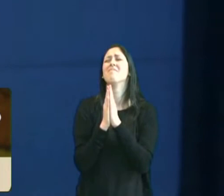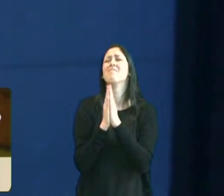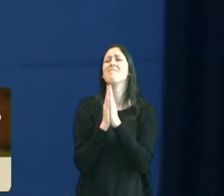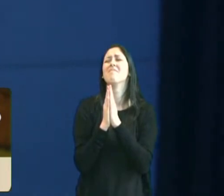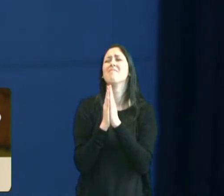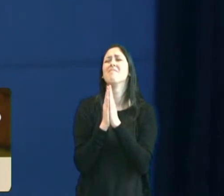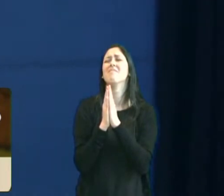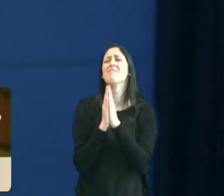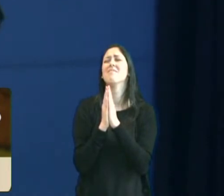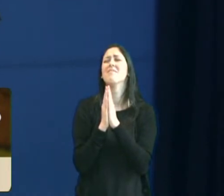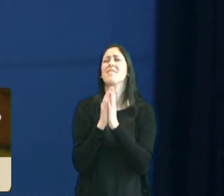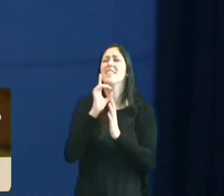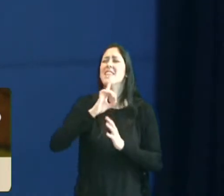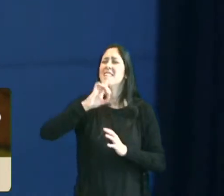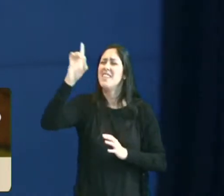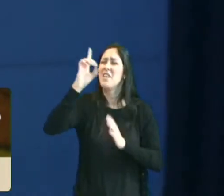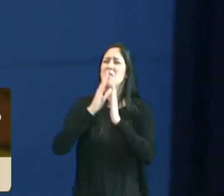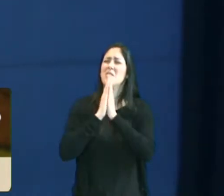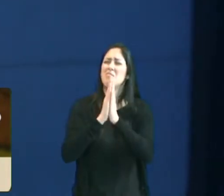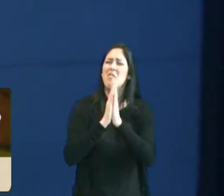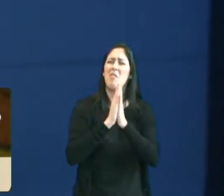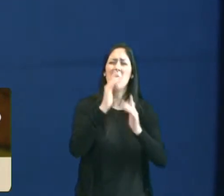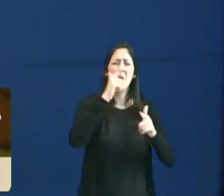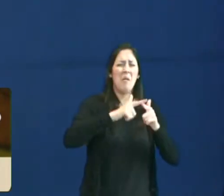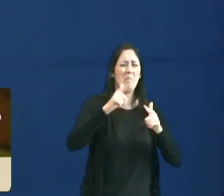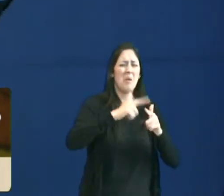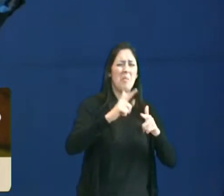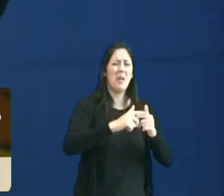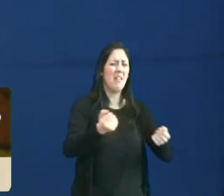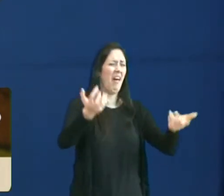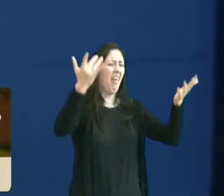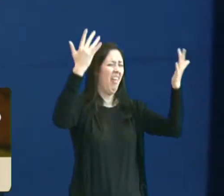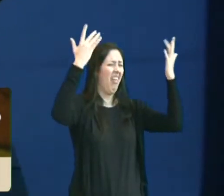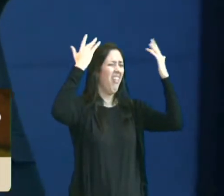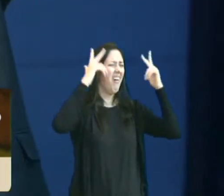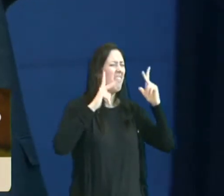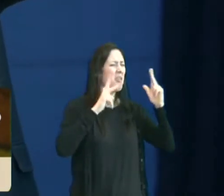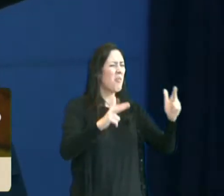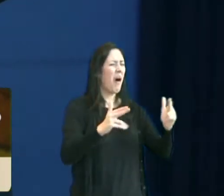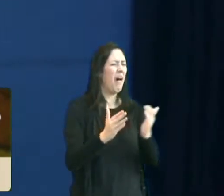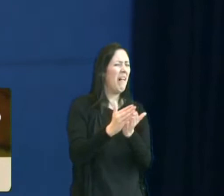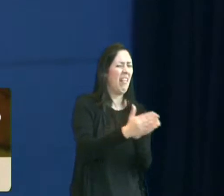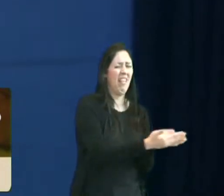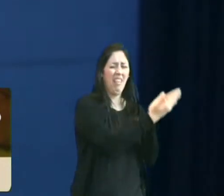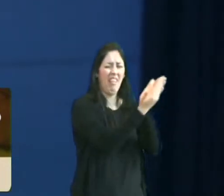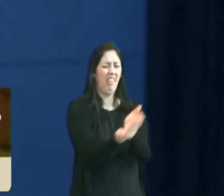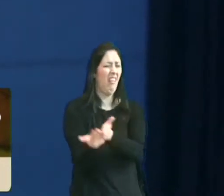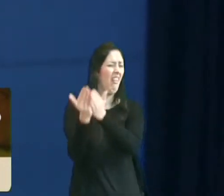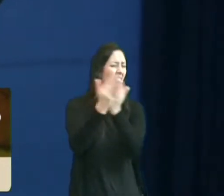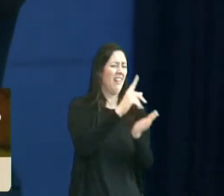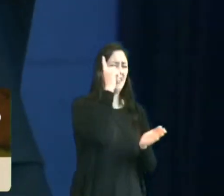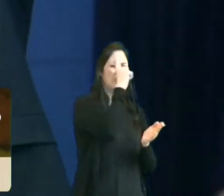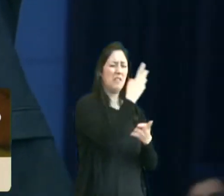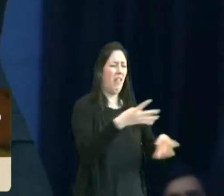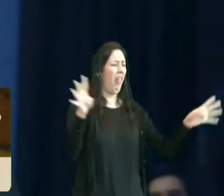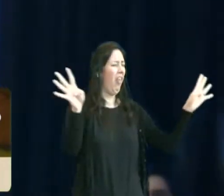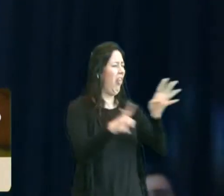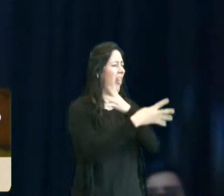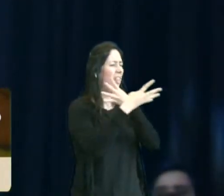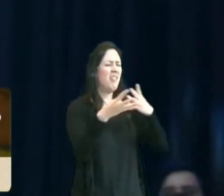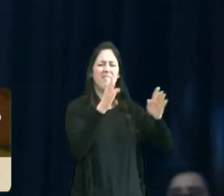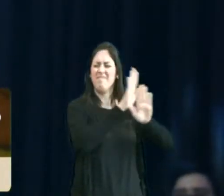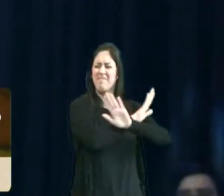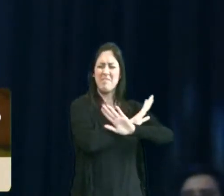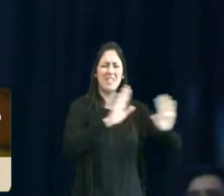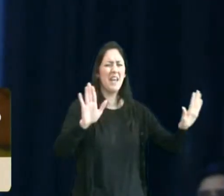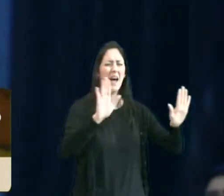Que o mar revolto, que o barulho das ondas, que os lamentos e o choro não nos impeçam